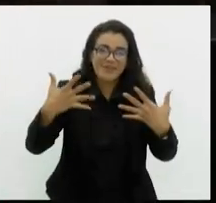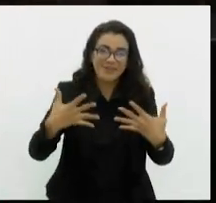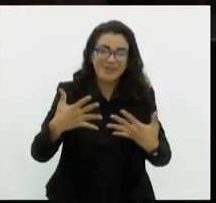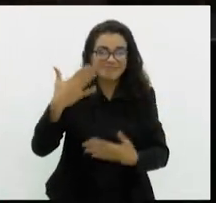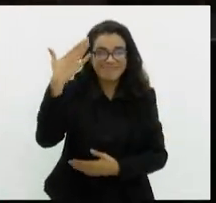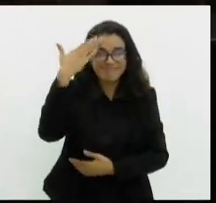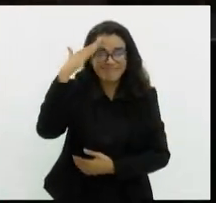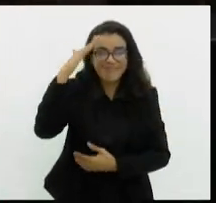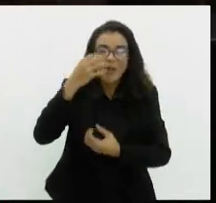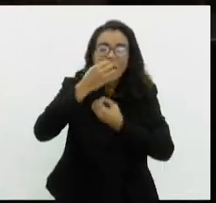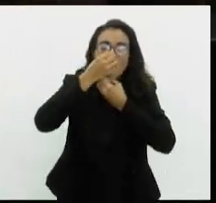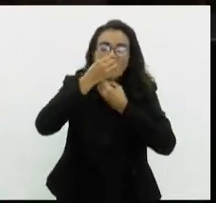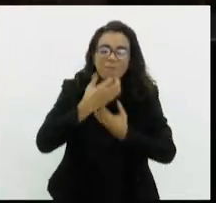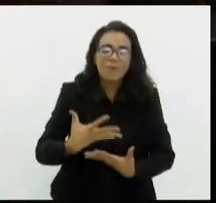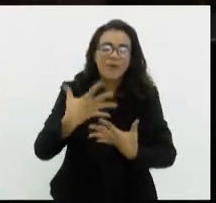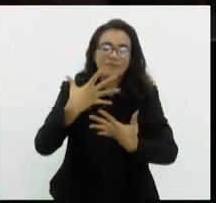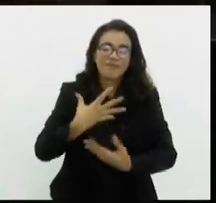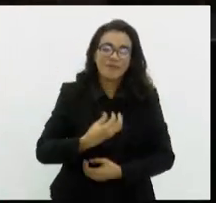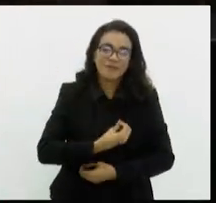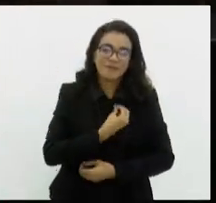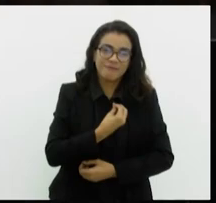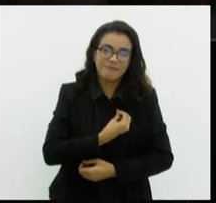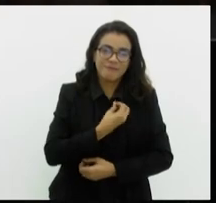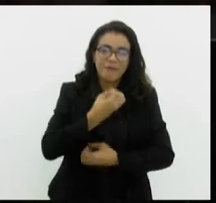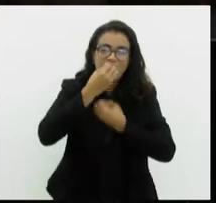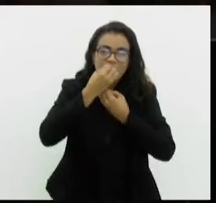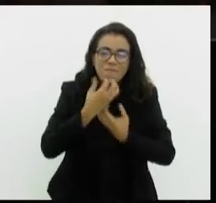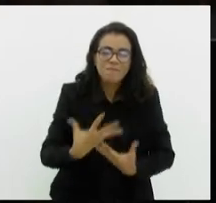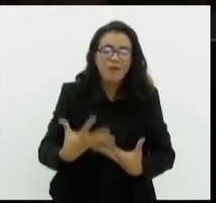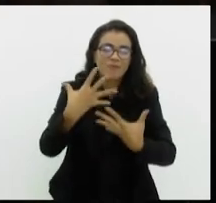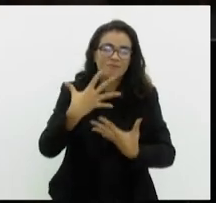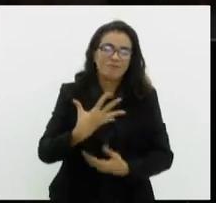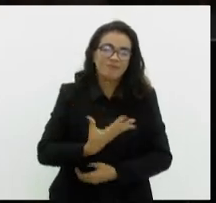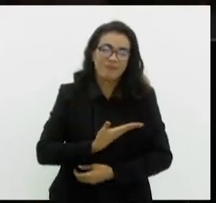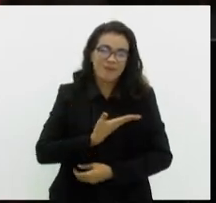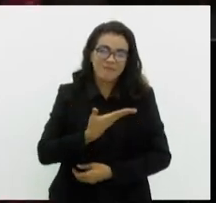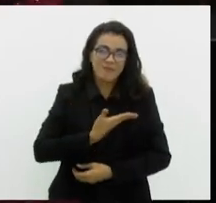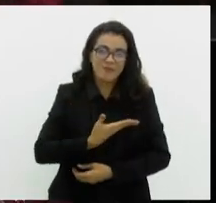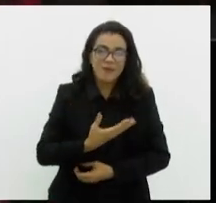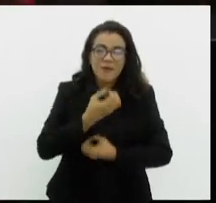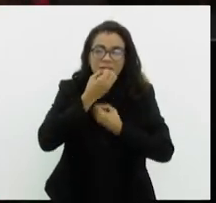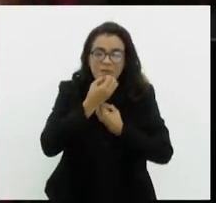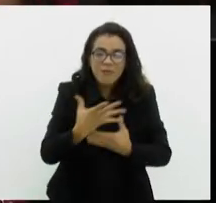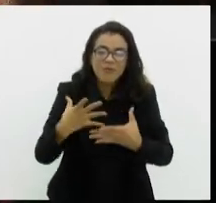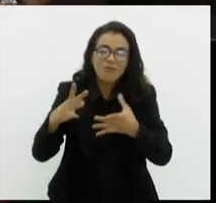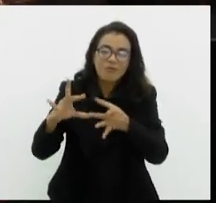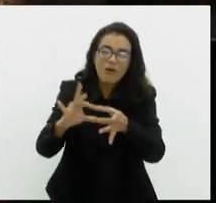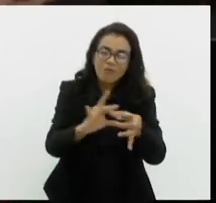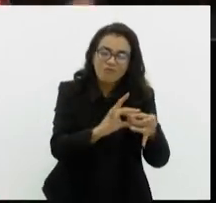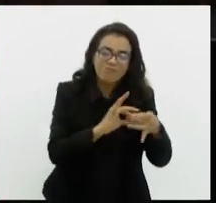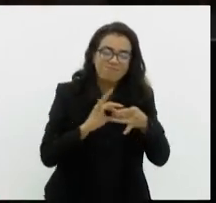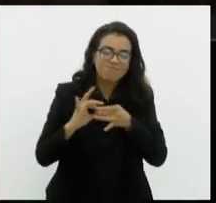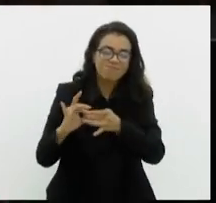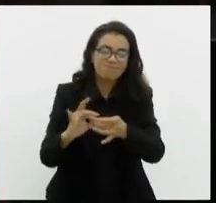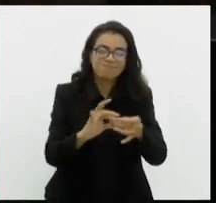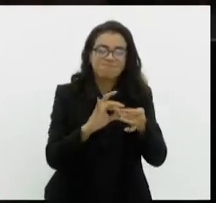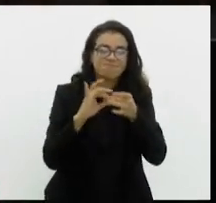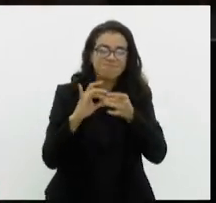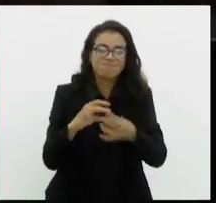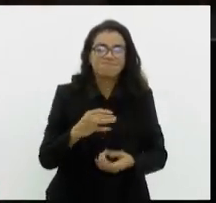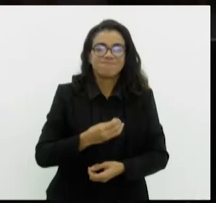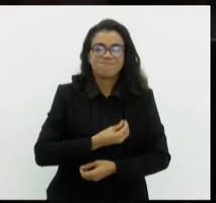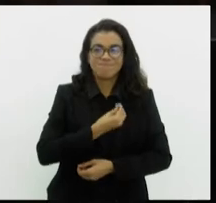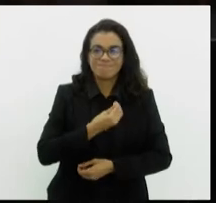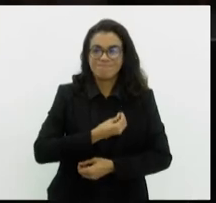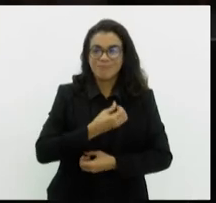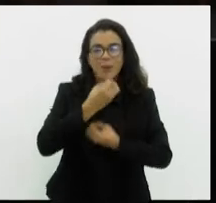que é muito bom estar vivo, que é muito bom ter amigos, que é muito bom estar junto, que é muito bom existir,